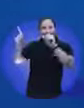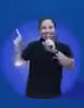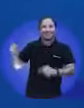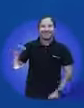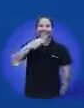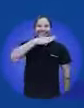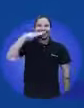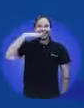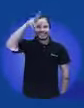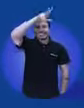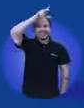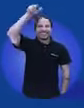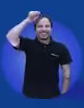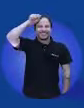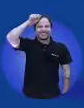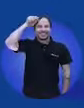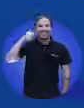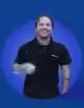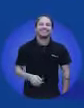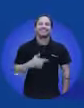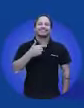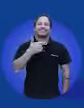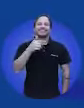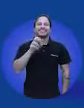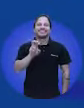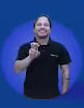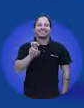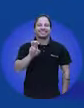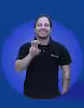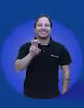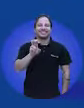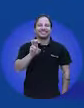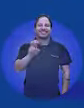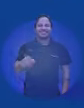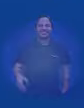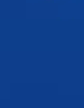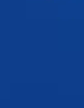programa Béia Prefeita 25!